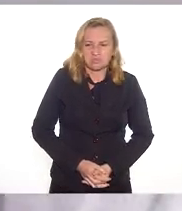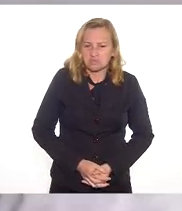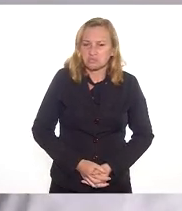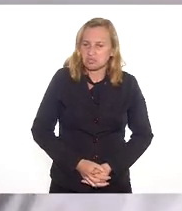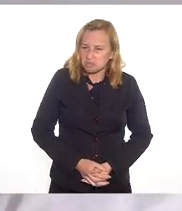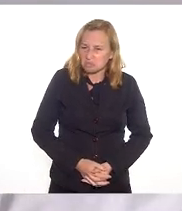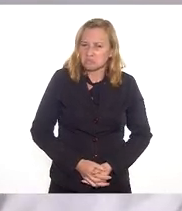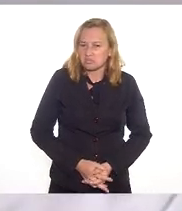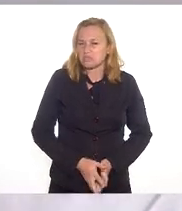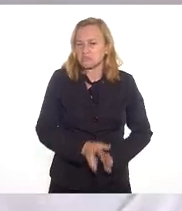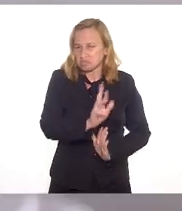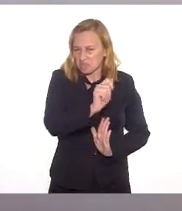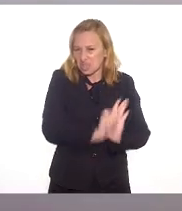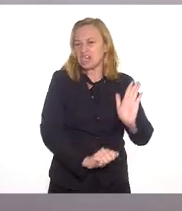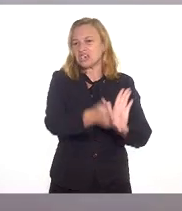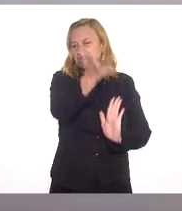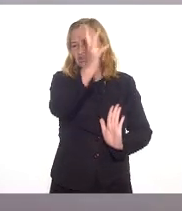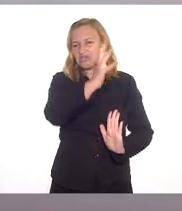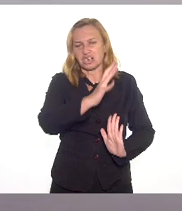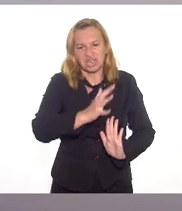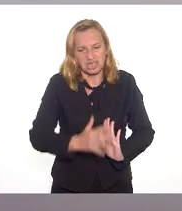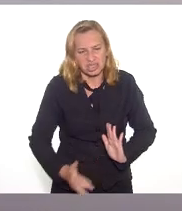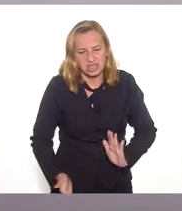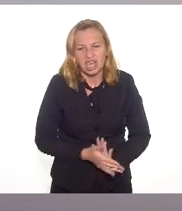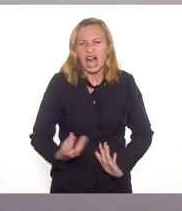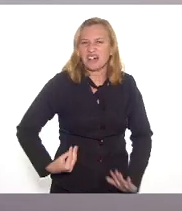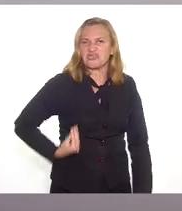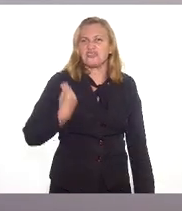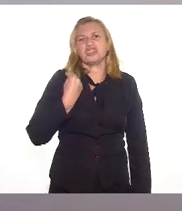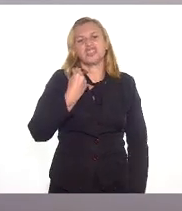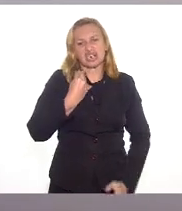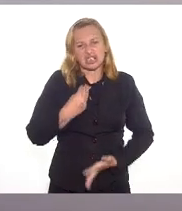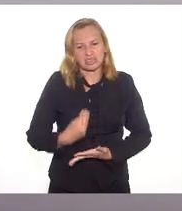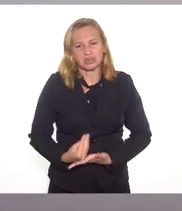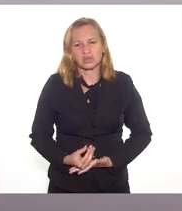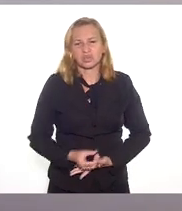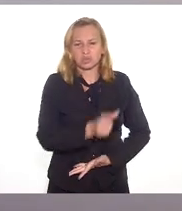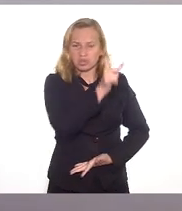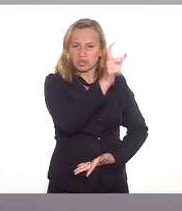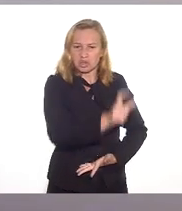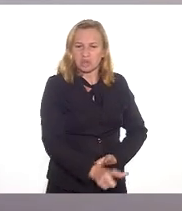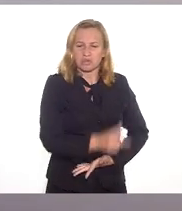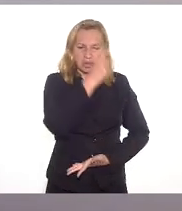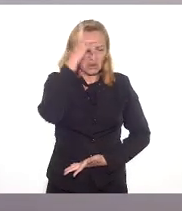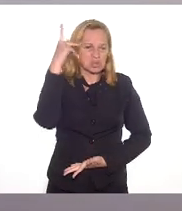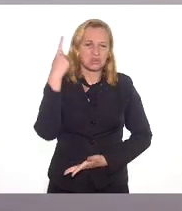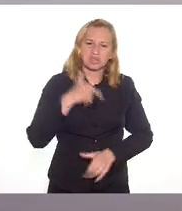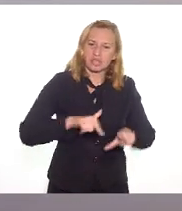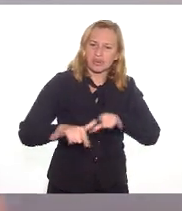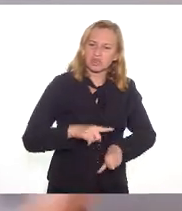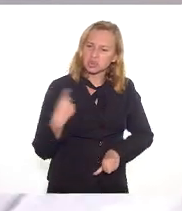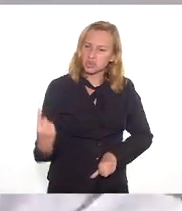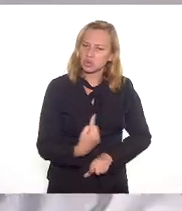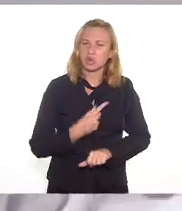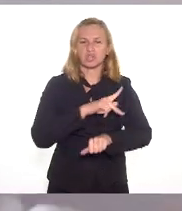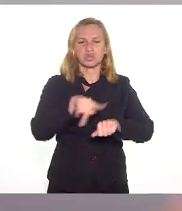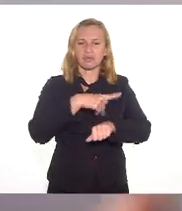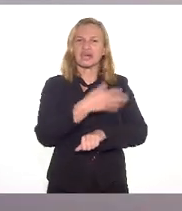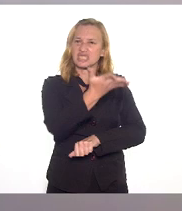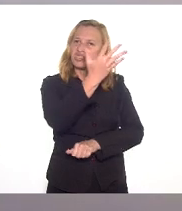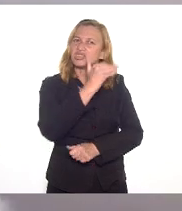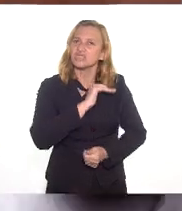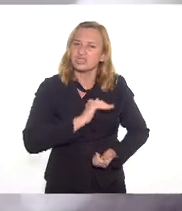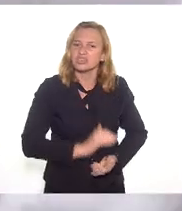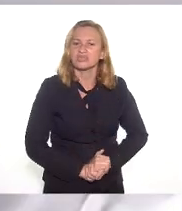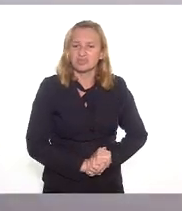receituário aí, né, sobre a vida do trabalhador no nosso país, né, de inspiração